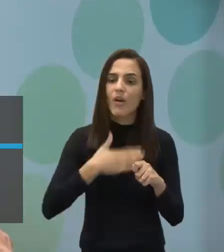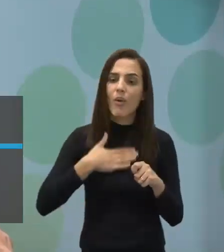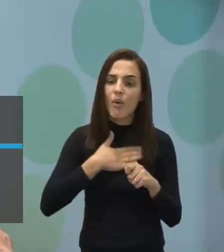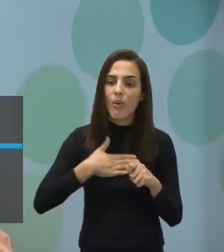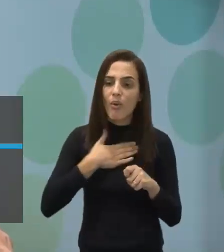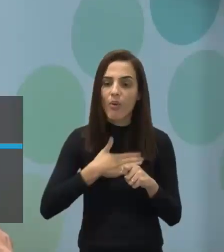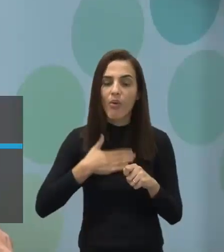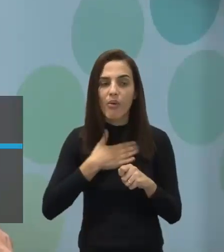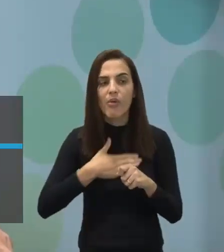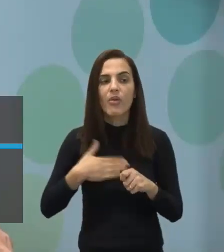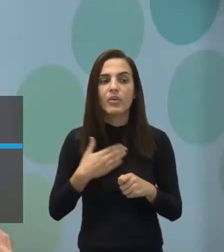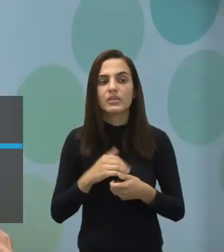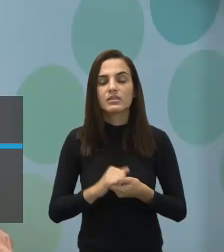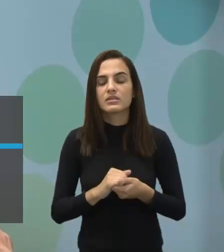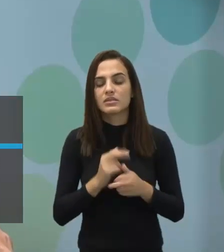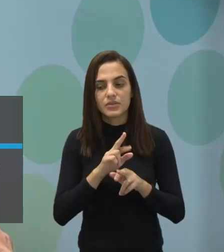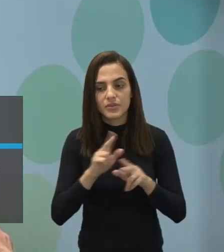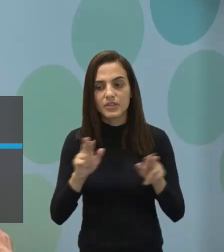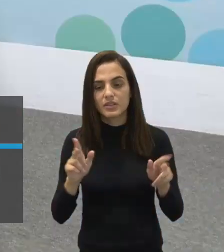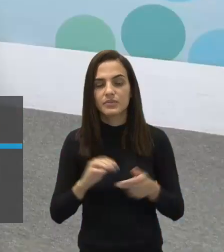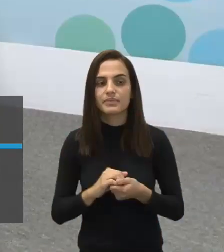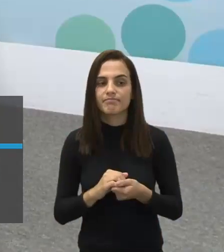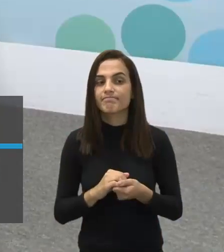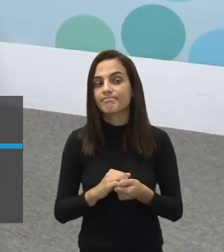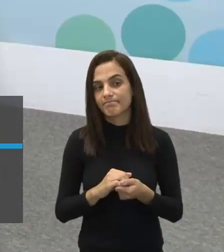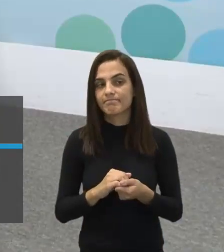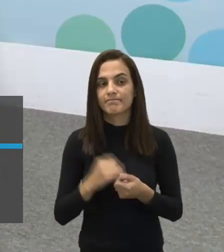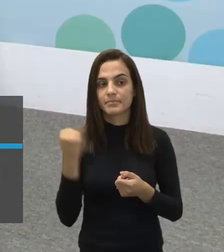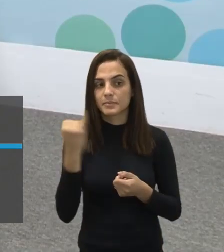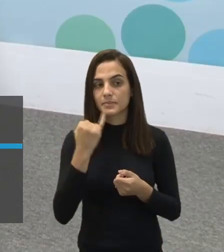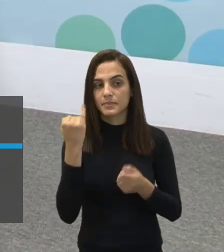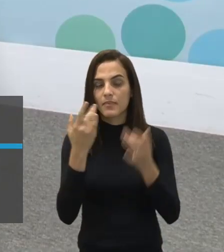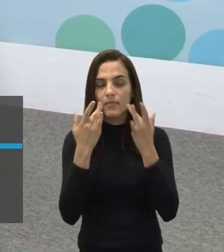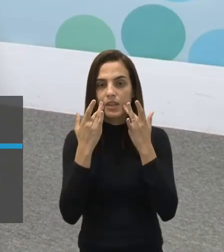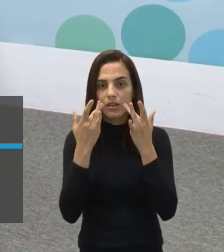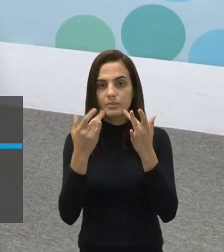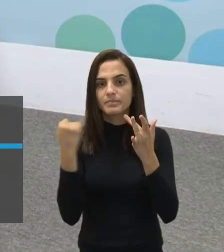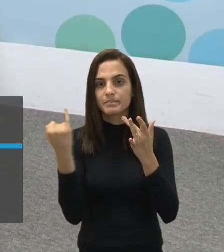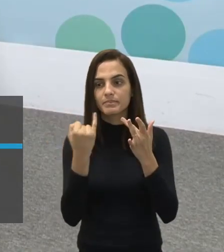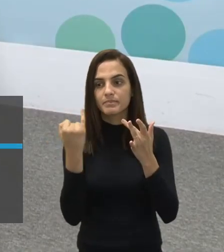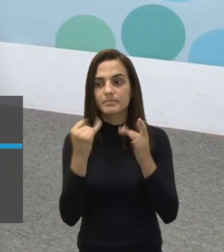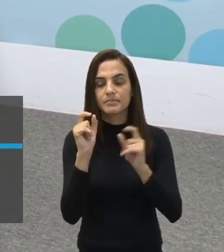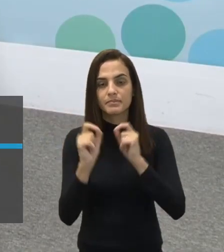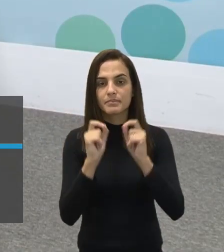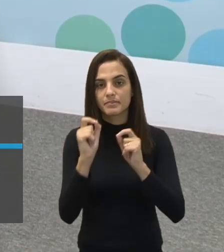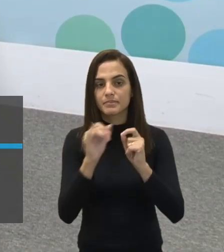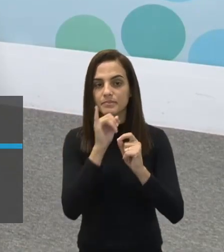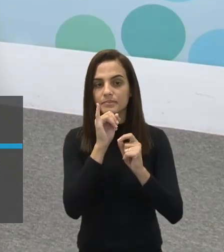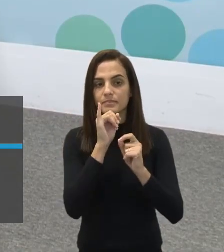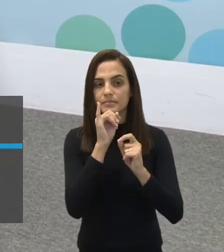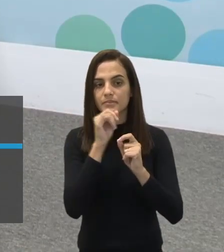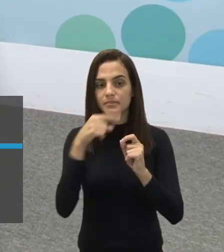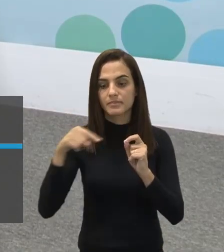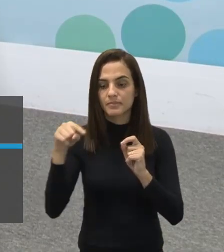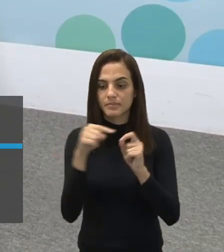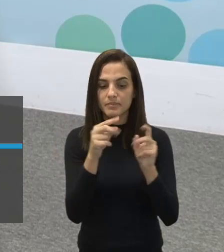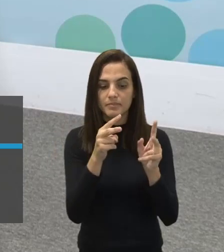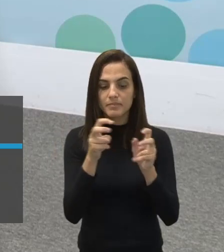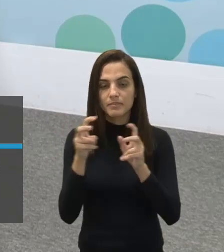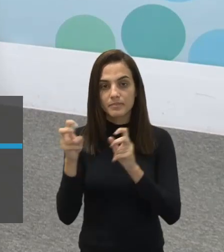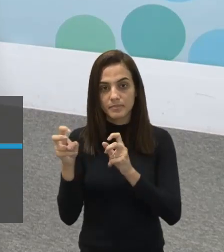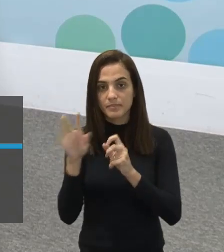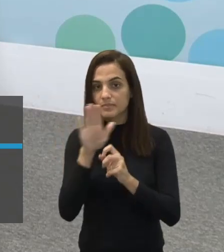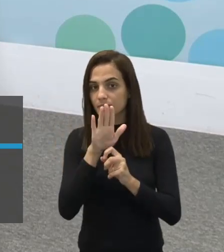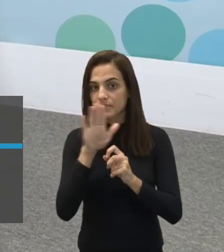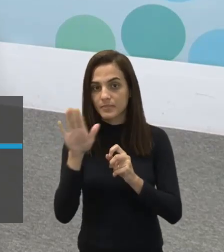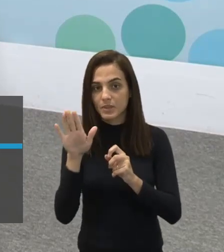gostaria de cair, né, Ademir? É importante destacar, por exemplo, que a gente percebe não só